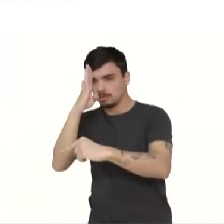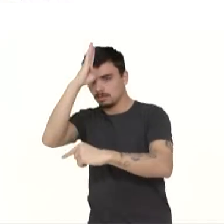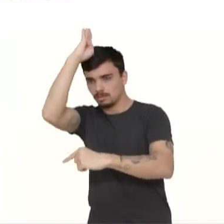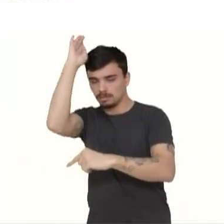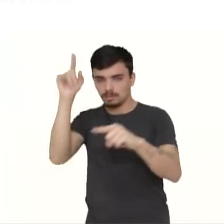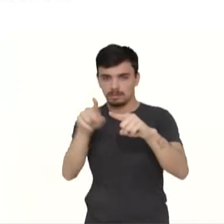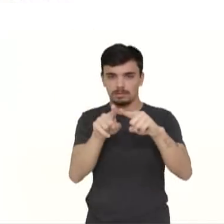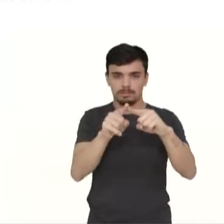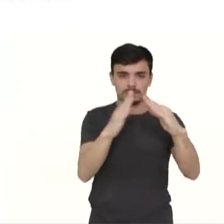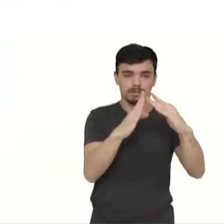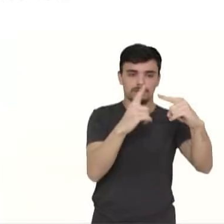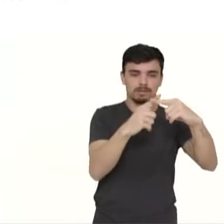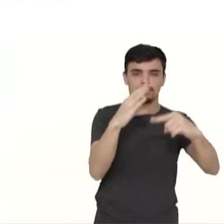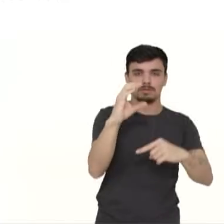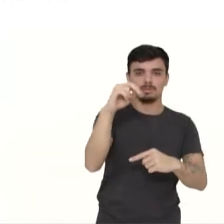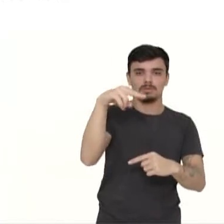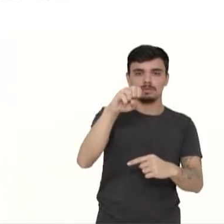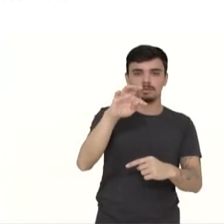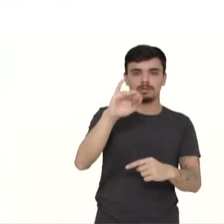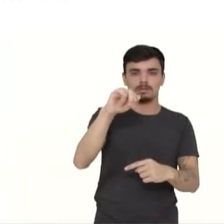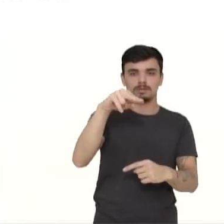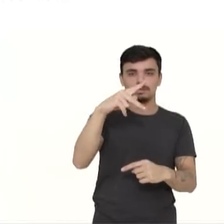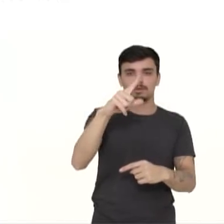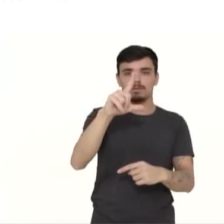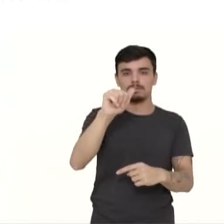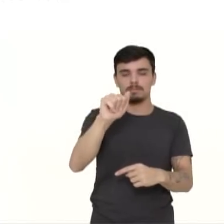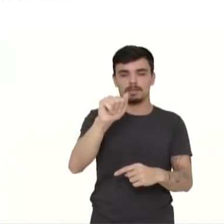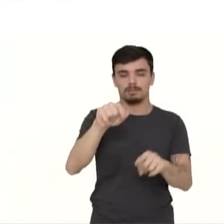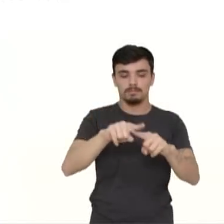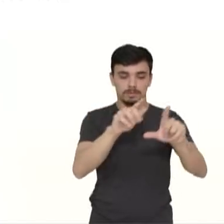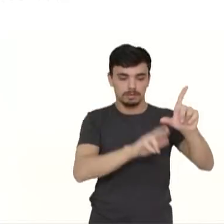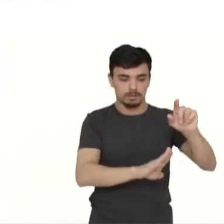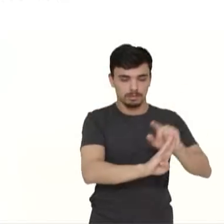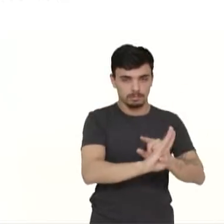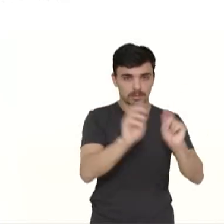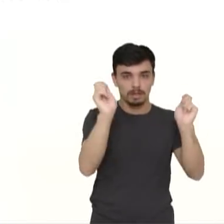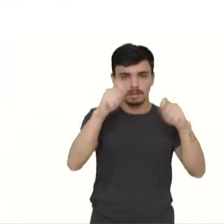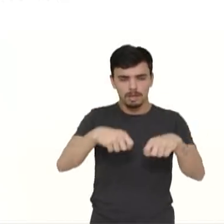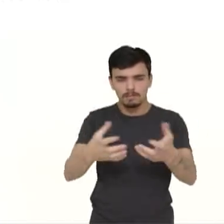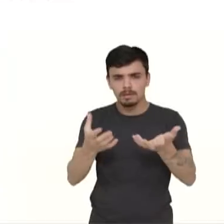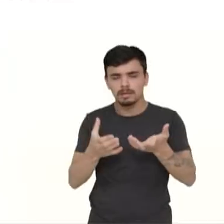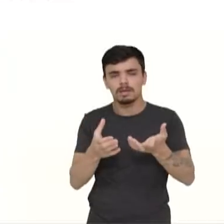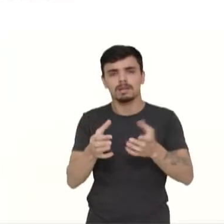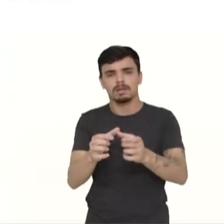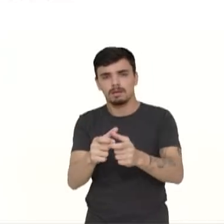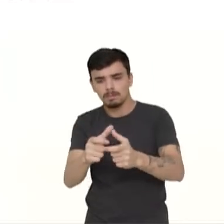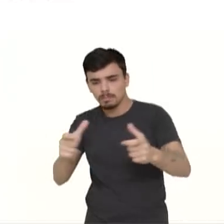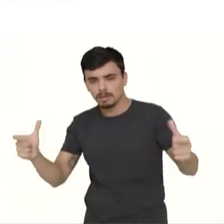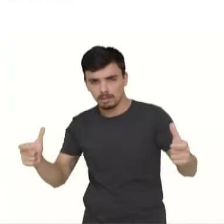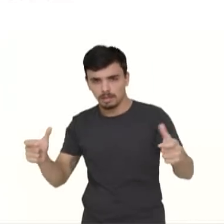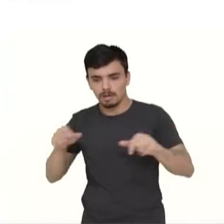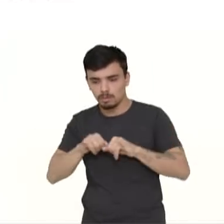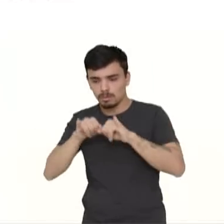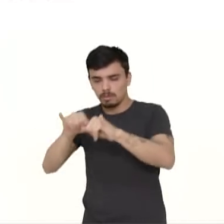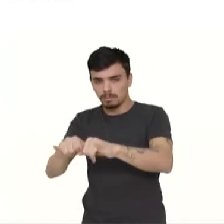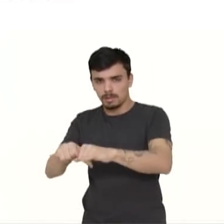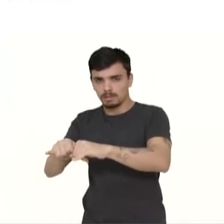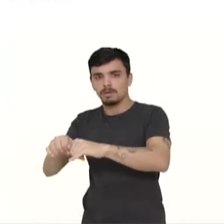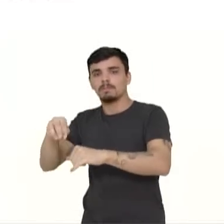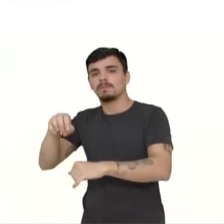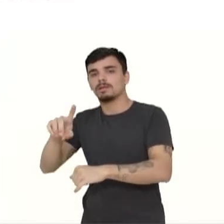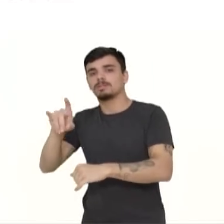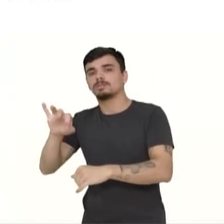e Constantinopla. B. Pretendia-se aumentar o comércio no Mediterrâneo.